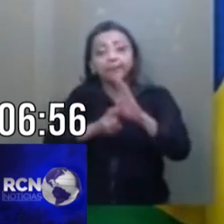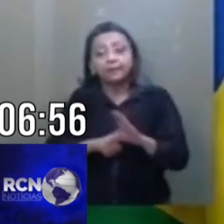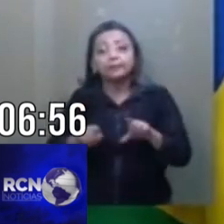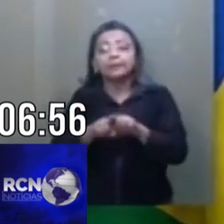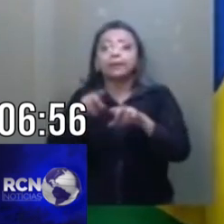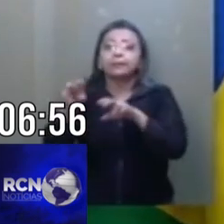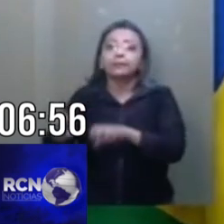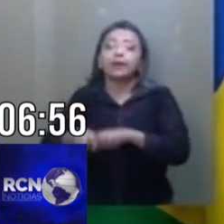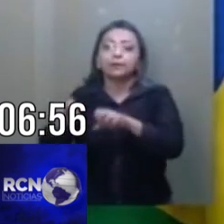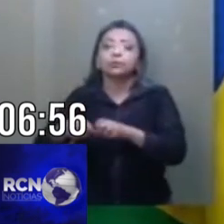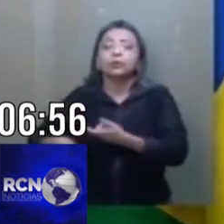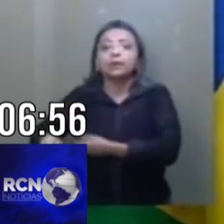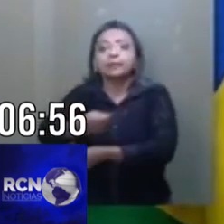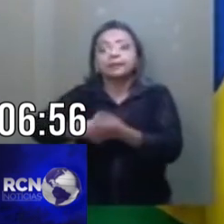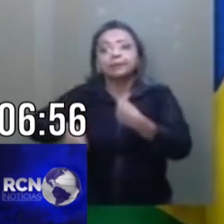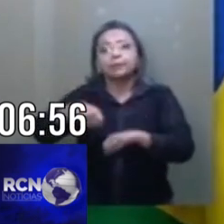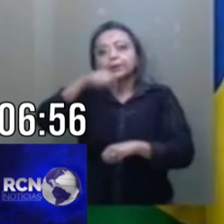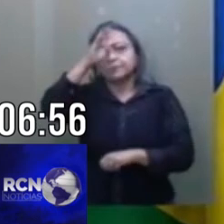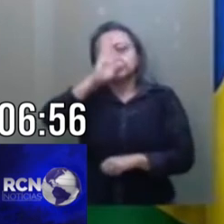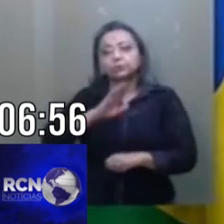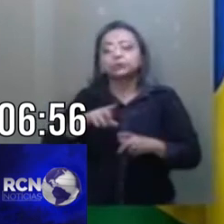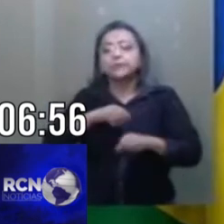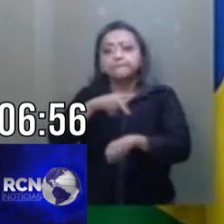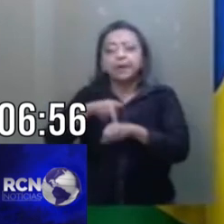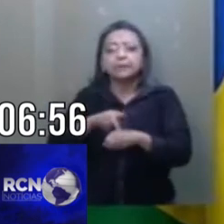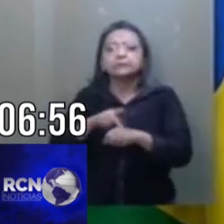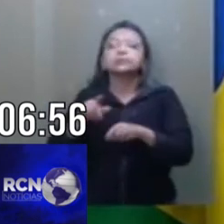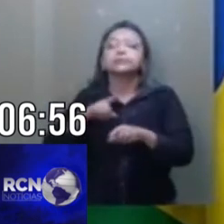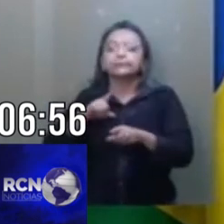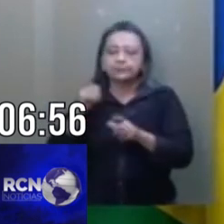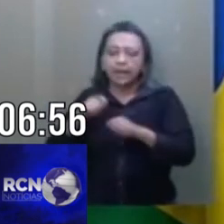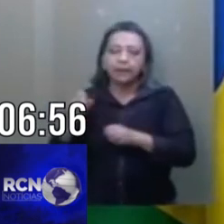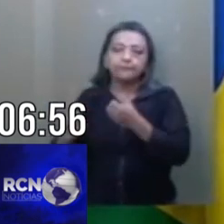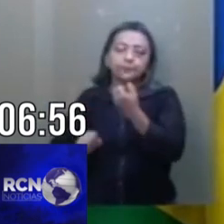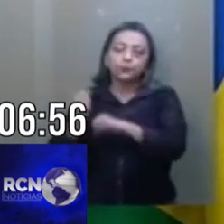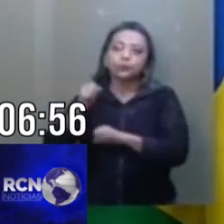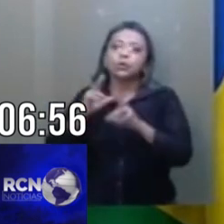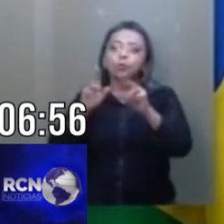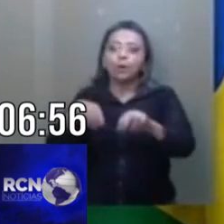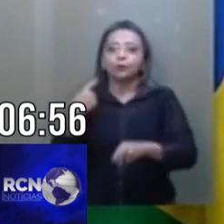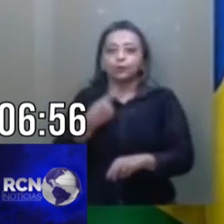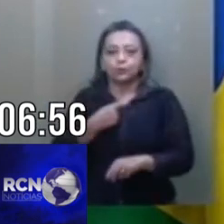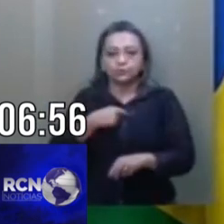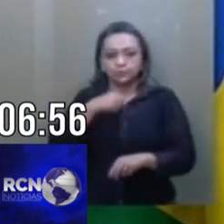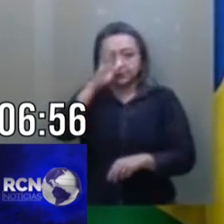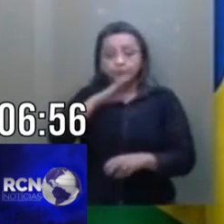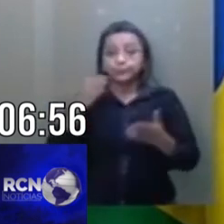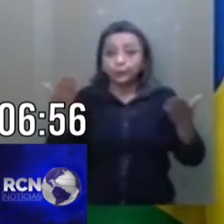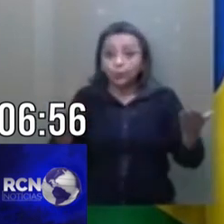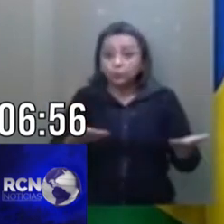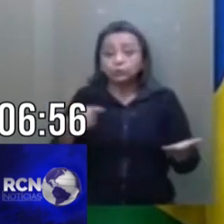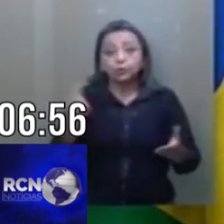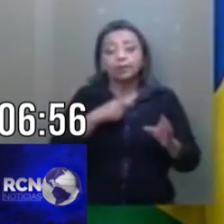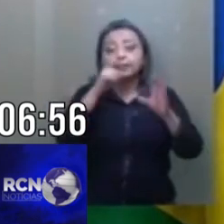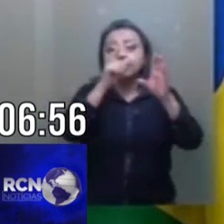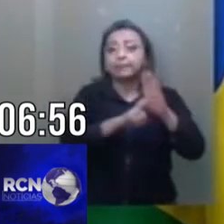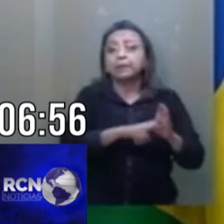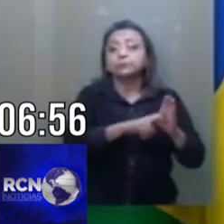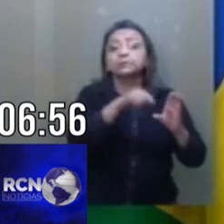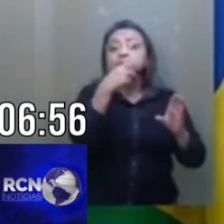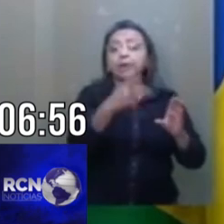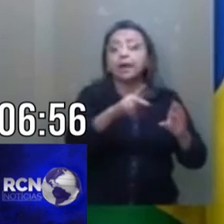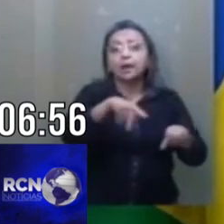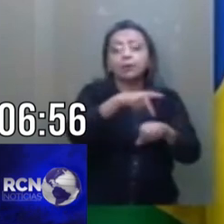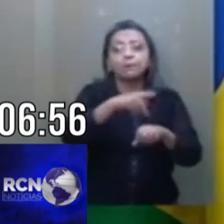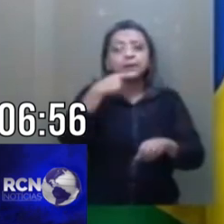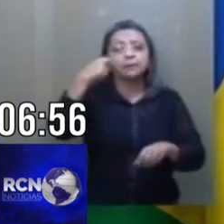da agricultura, da pecuária do Brasil e de países produtores de commodities como o nosso. Hoje nós somos dependentes da Rússia